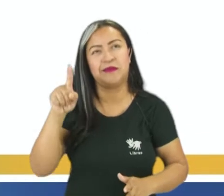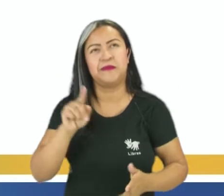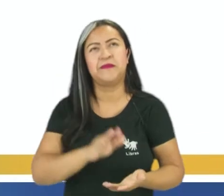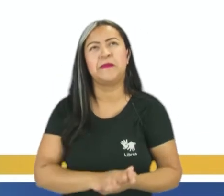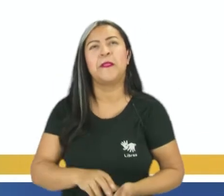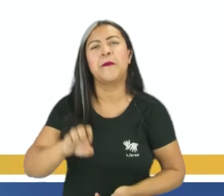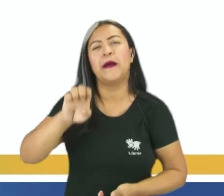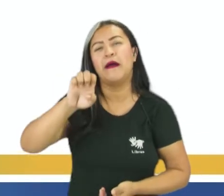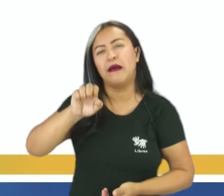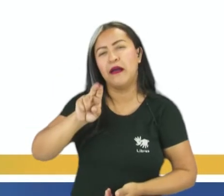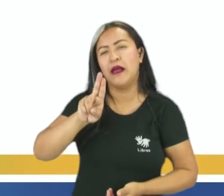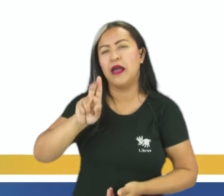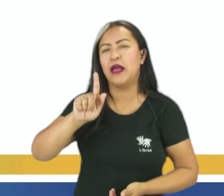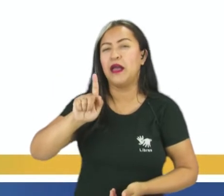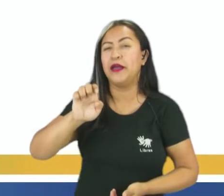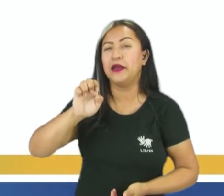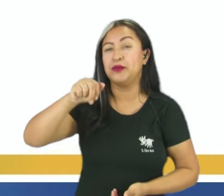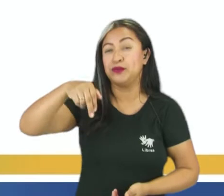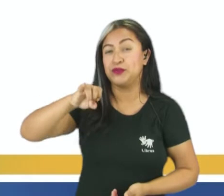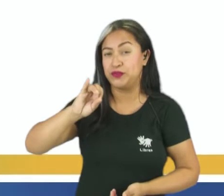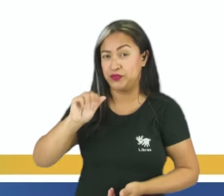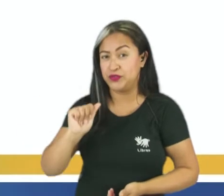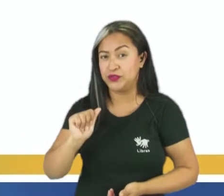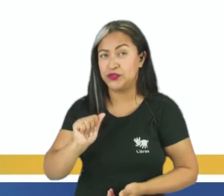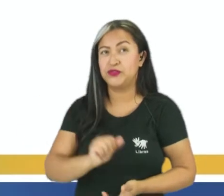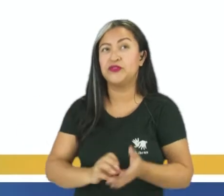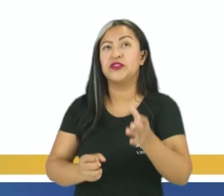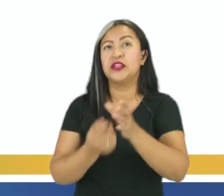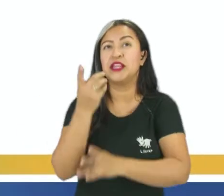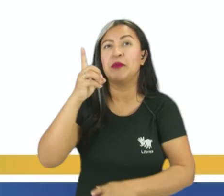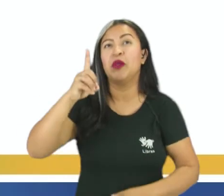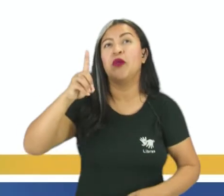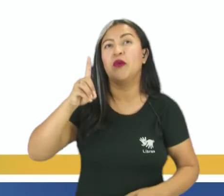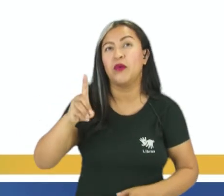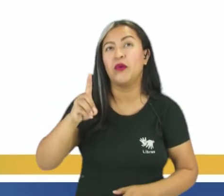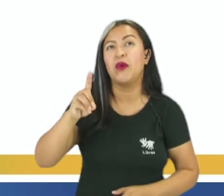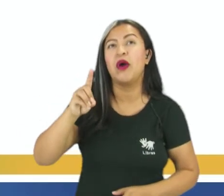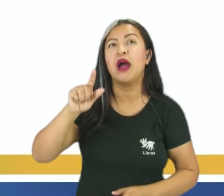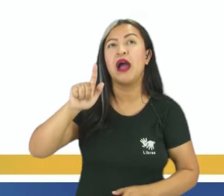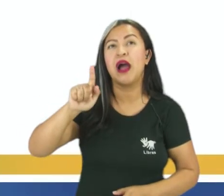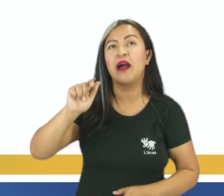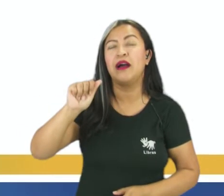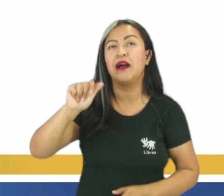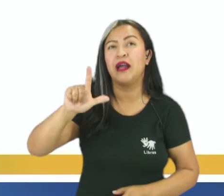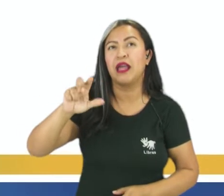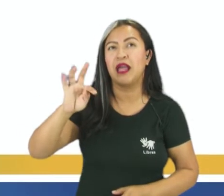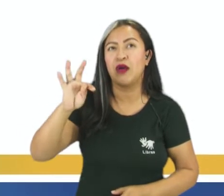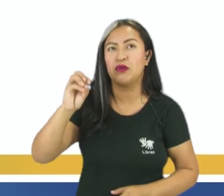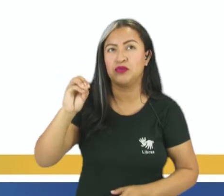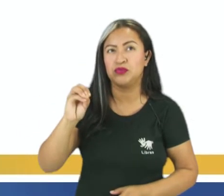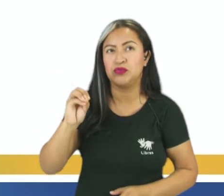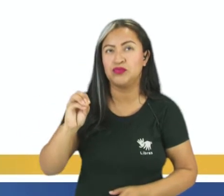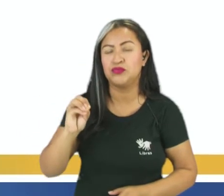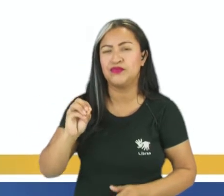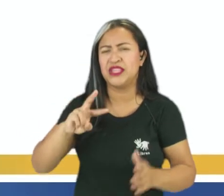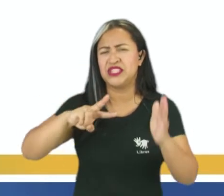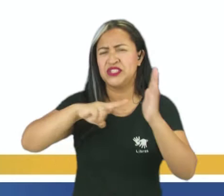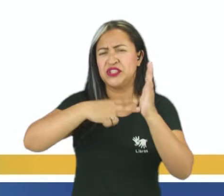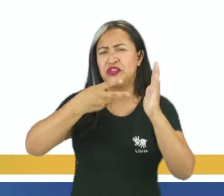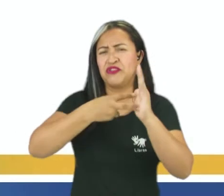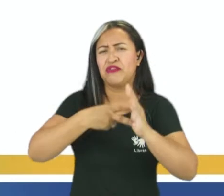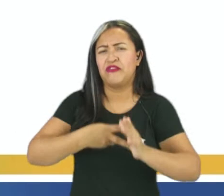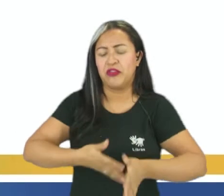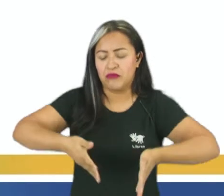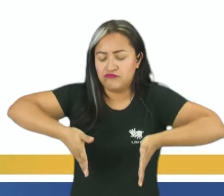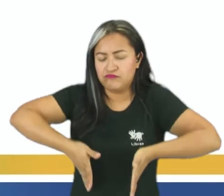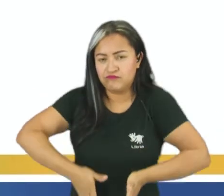ela foi criada por Francis Galton, né? E aí ela significa bem-nascido, né? Se bem-nascido, o gene puro